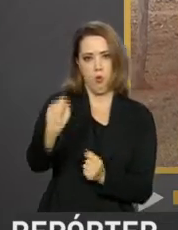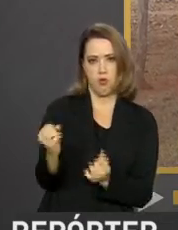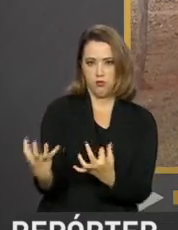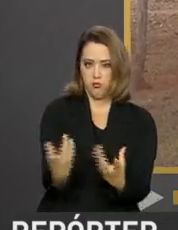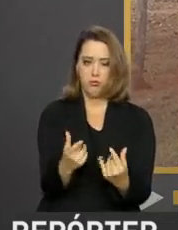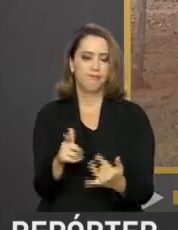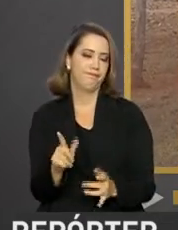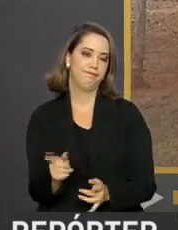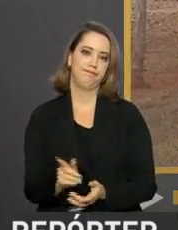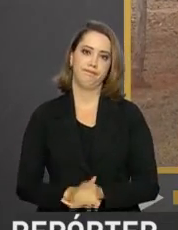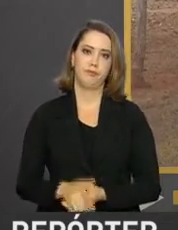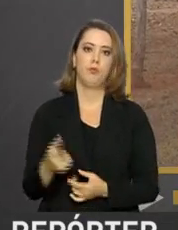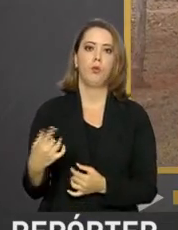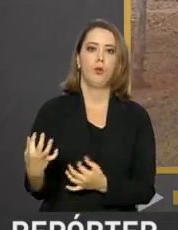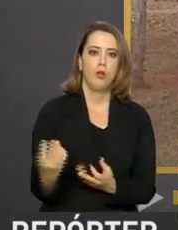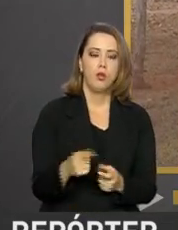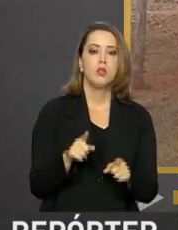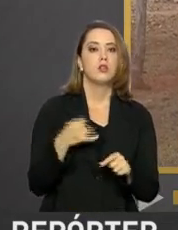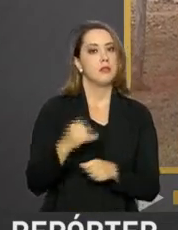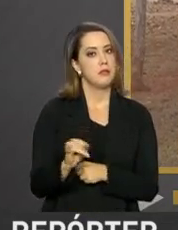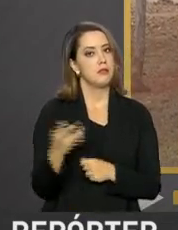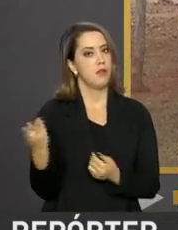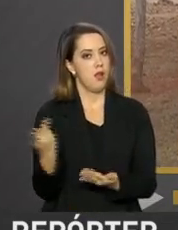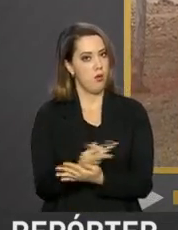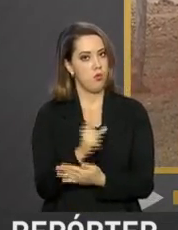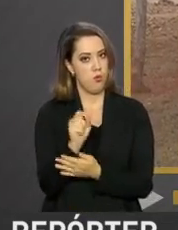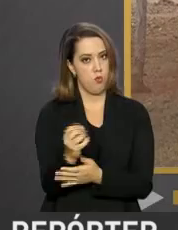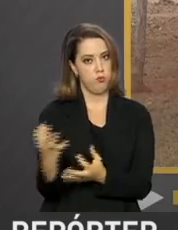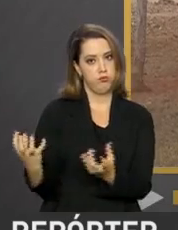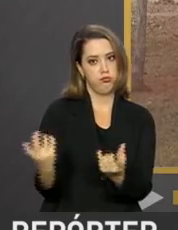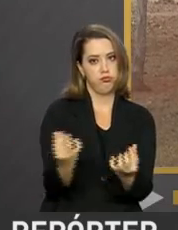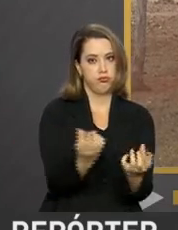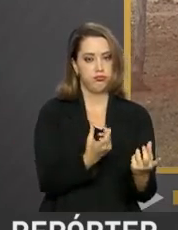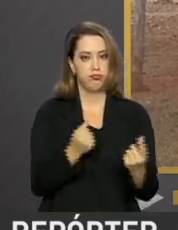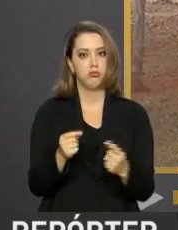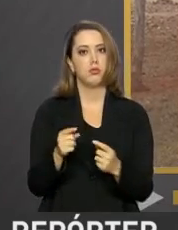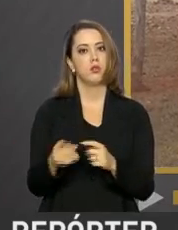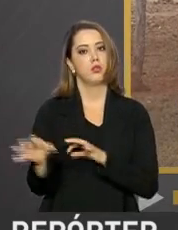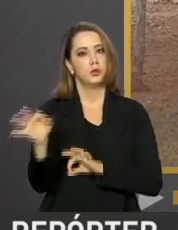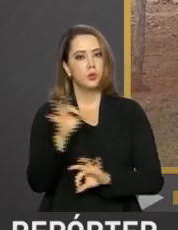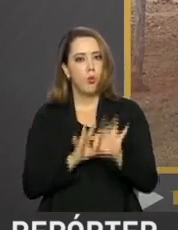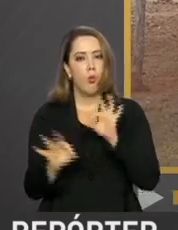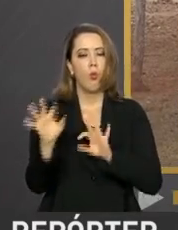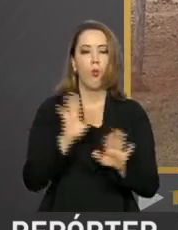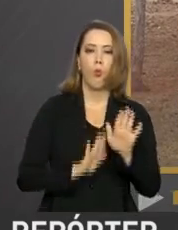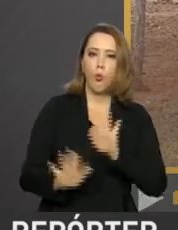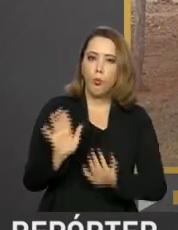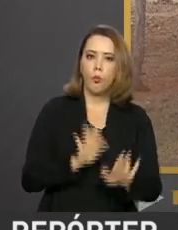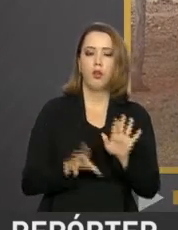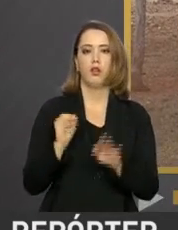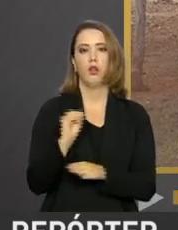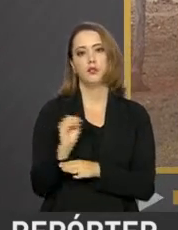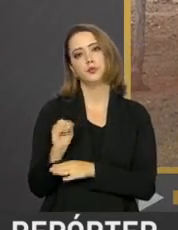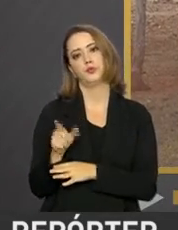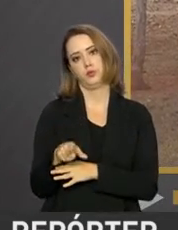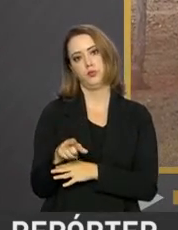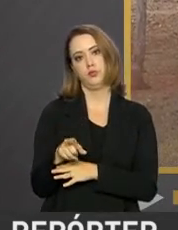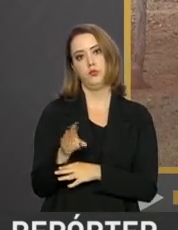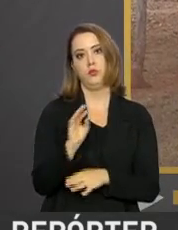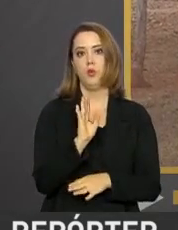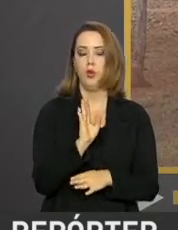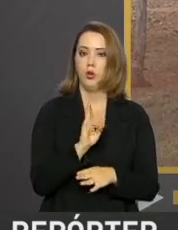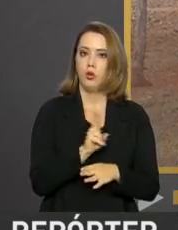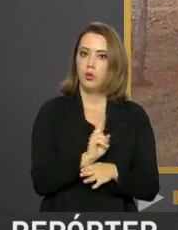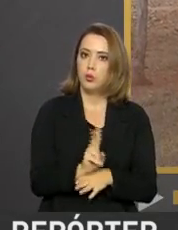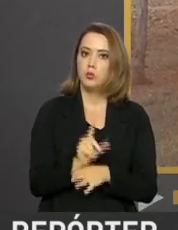queimar as folhagens. Se fizer uma queima no pasto, que faça com aceiros, protegendo melhor